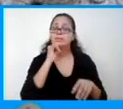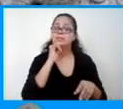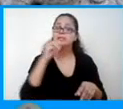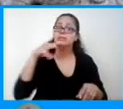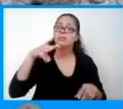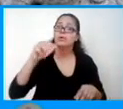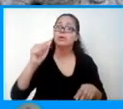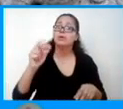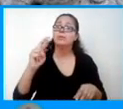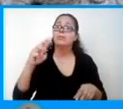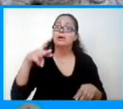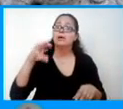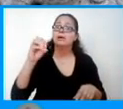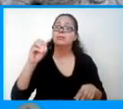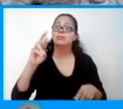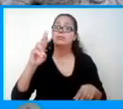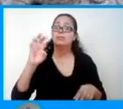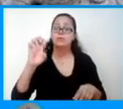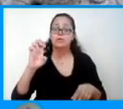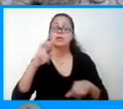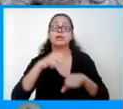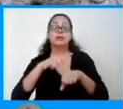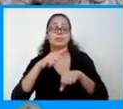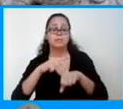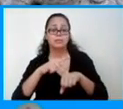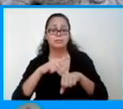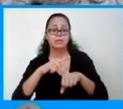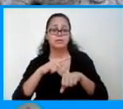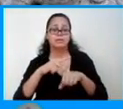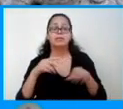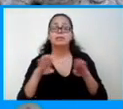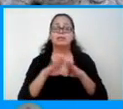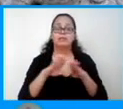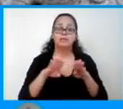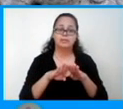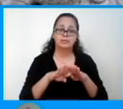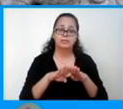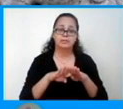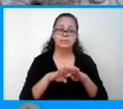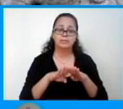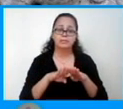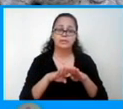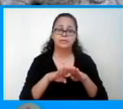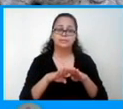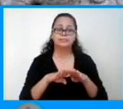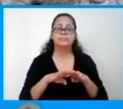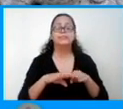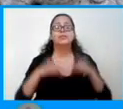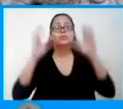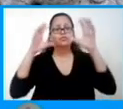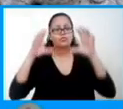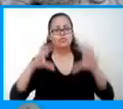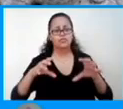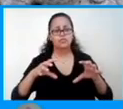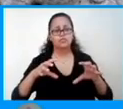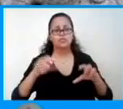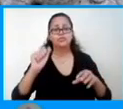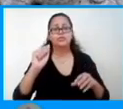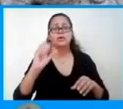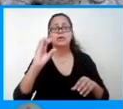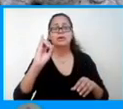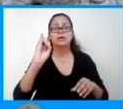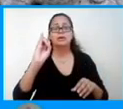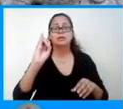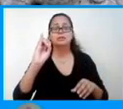relacionada à acidez da água da chuva em determinados locais. Então, aí no século XX, a ciência veio e comprovou